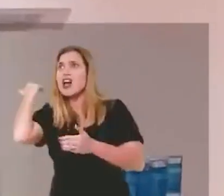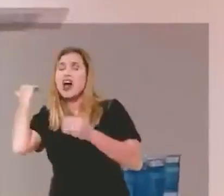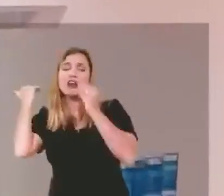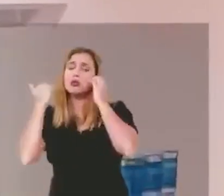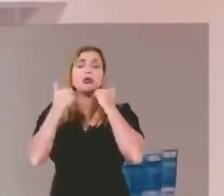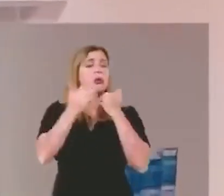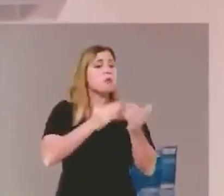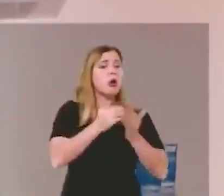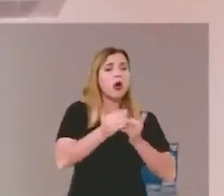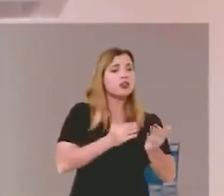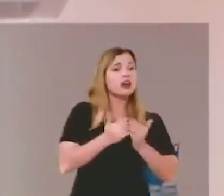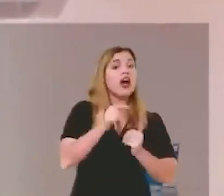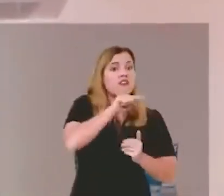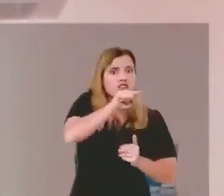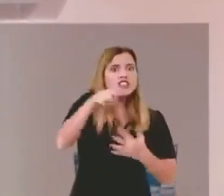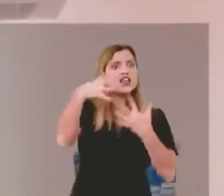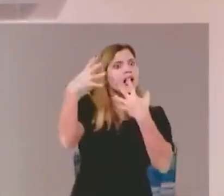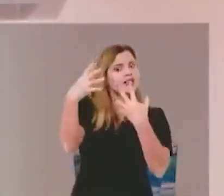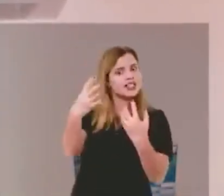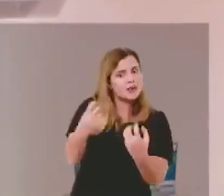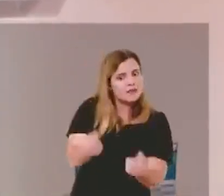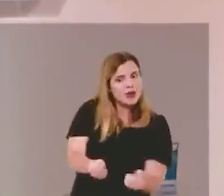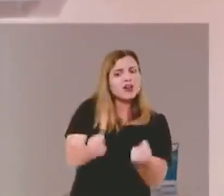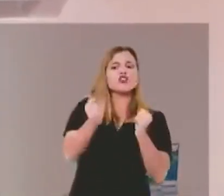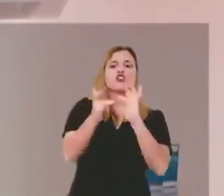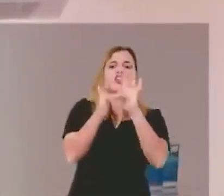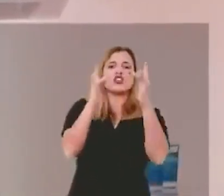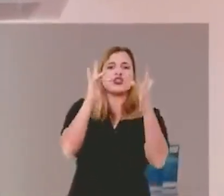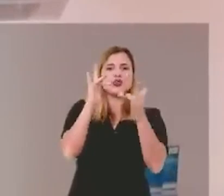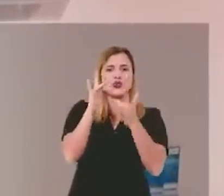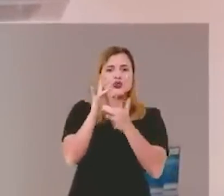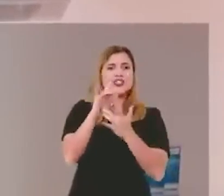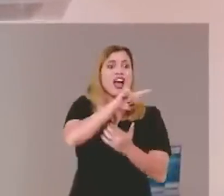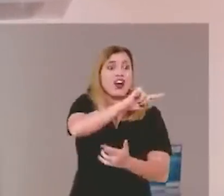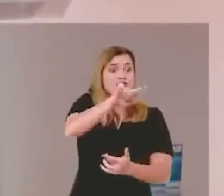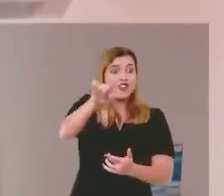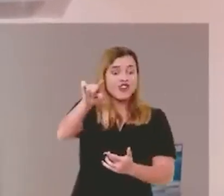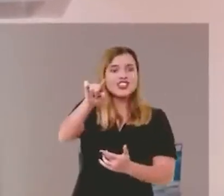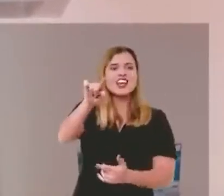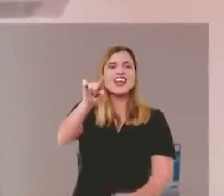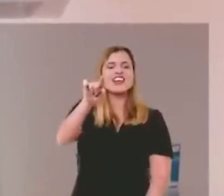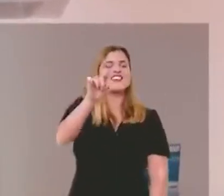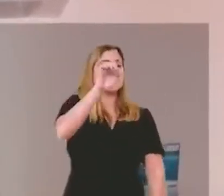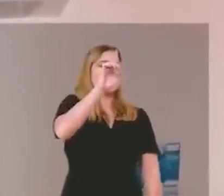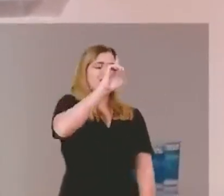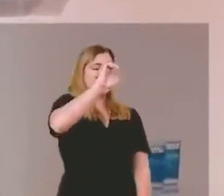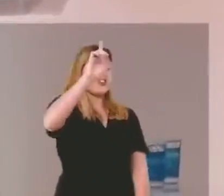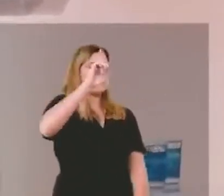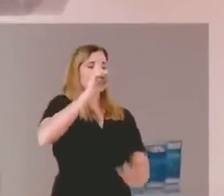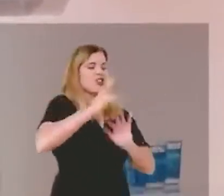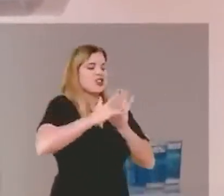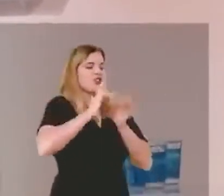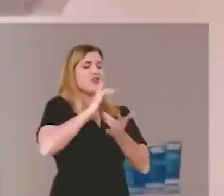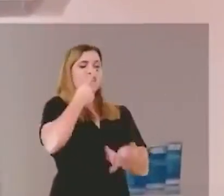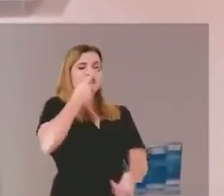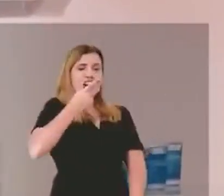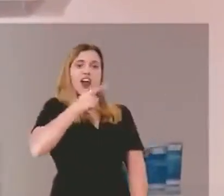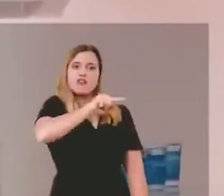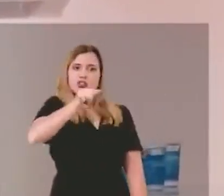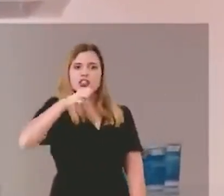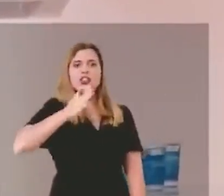não importa para onde você vai, se você receber a Jesus, você recebe o poder de ser feito filho de Deus.